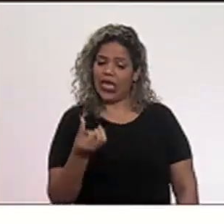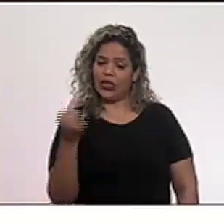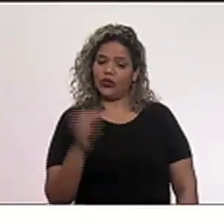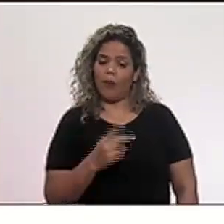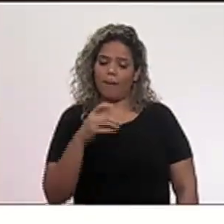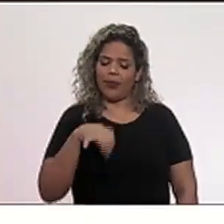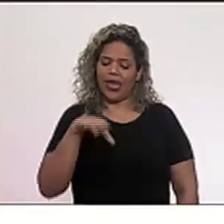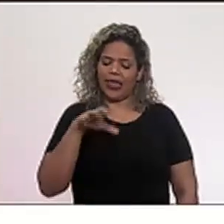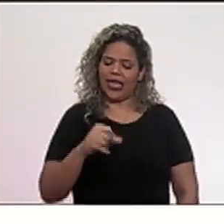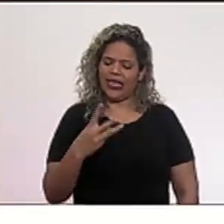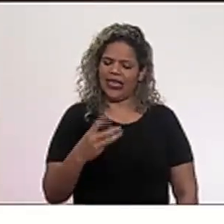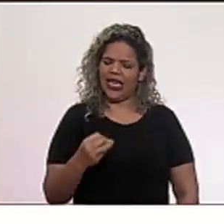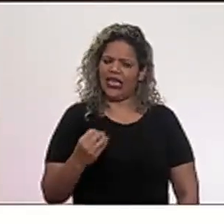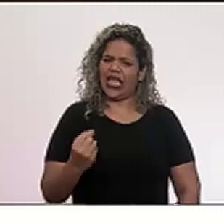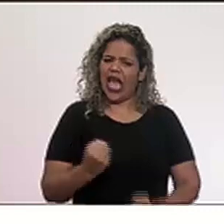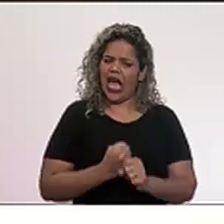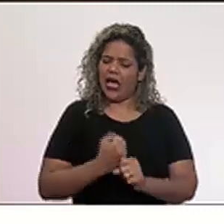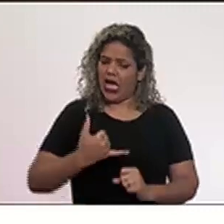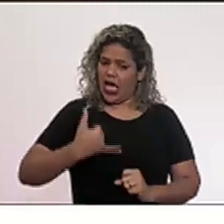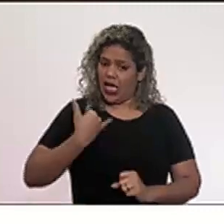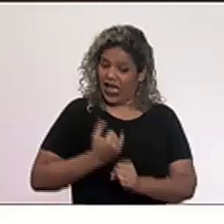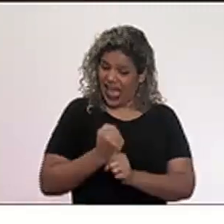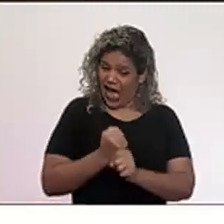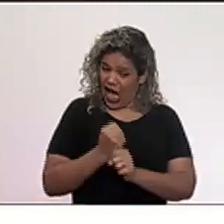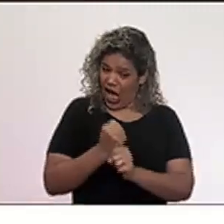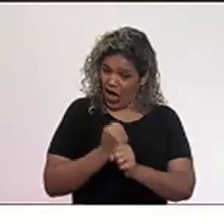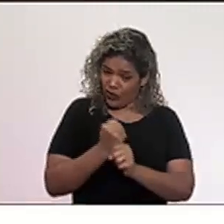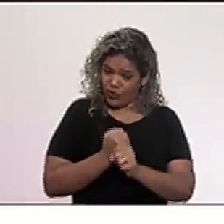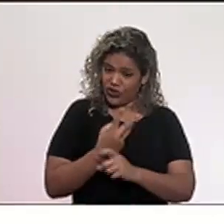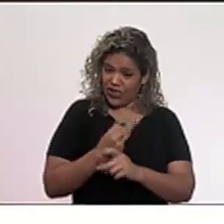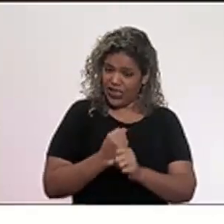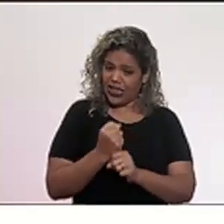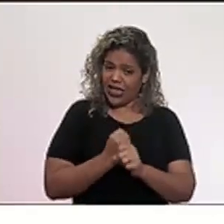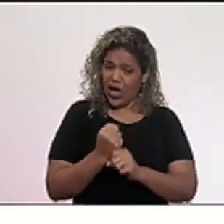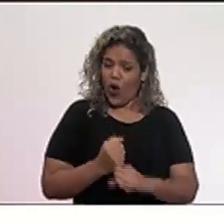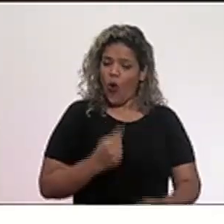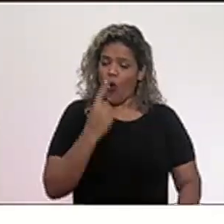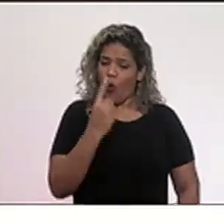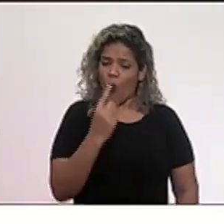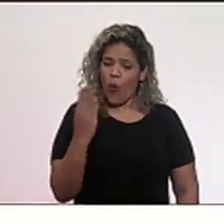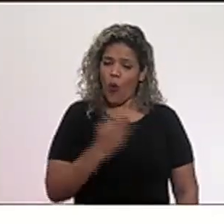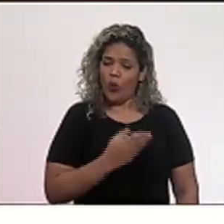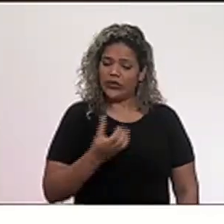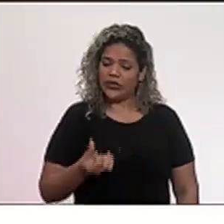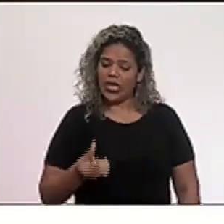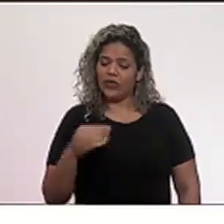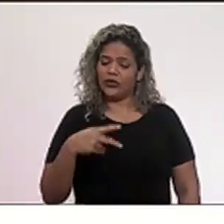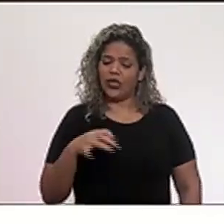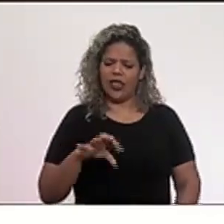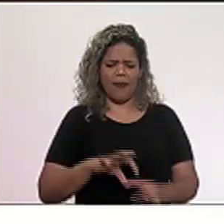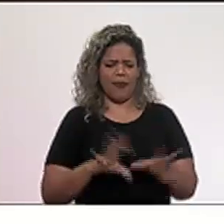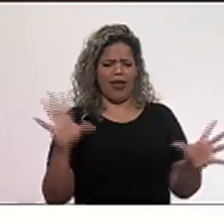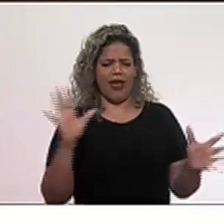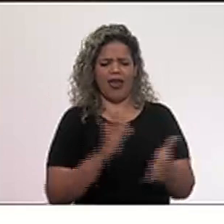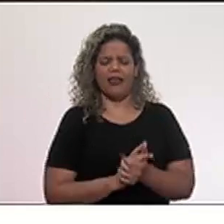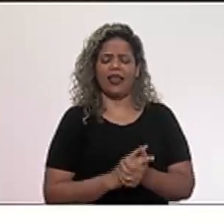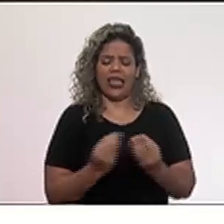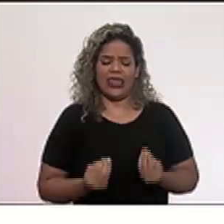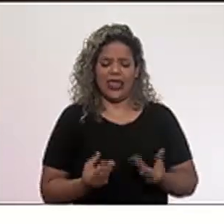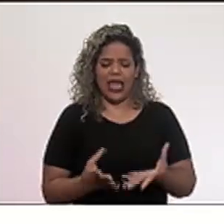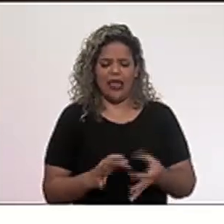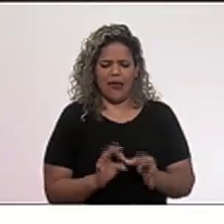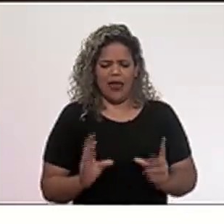pequena, de apenas 30 anos, coloca o indivíduo com, muitas vezes, com 1/6 da pena apenas, liberto, de